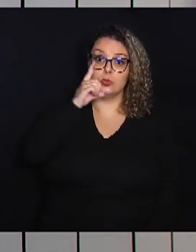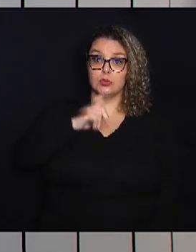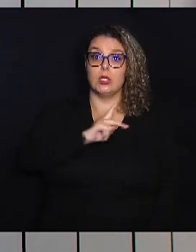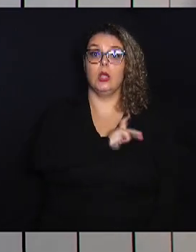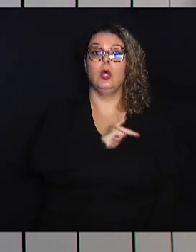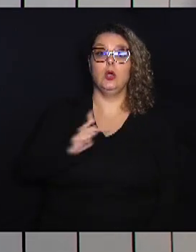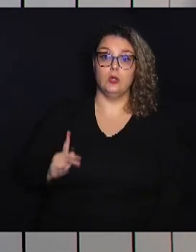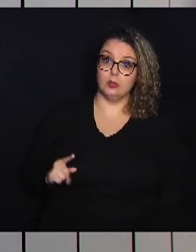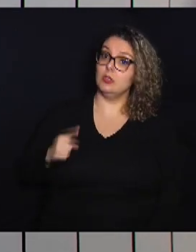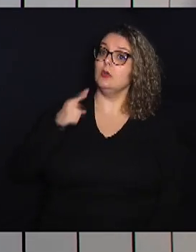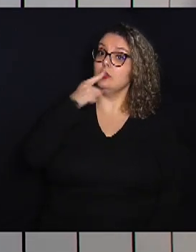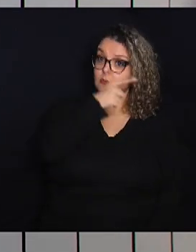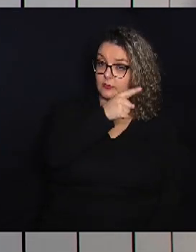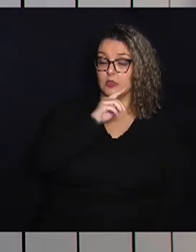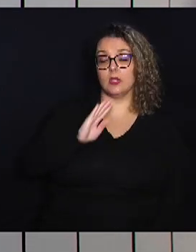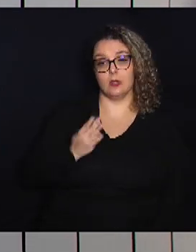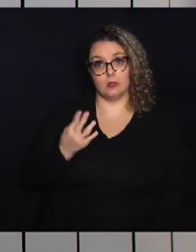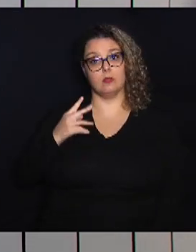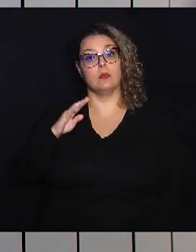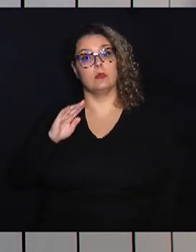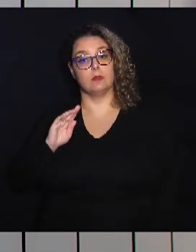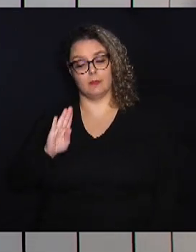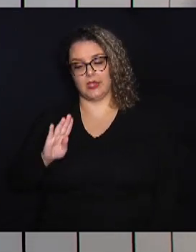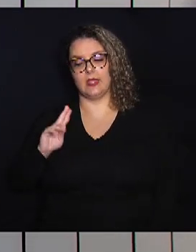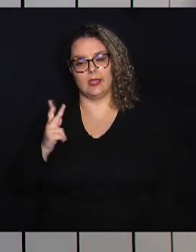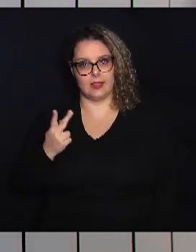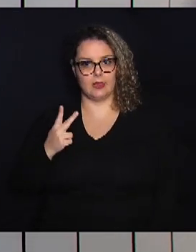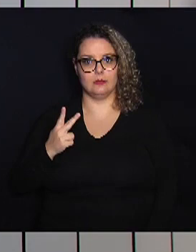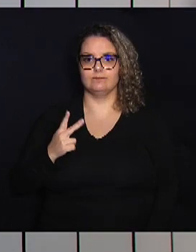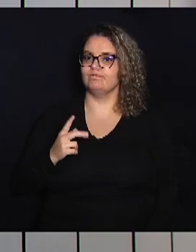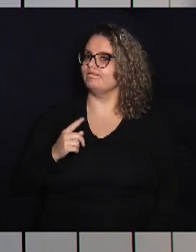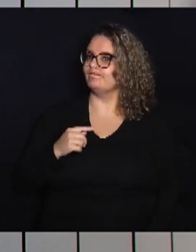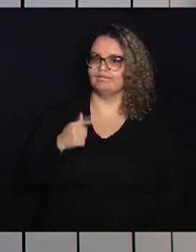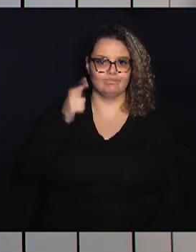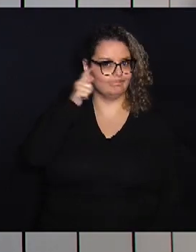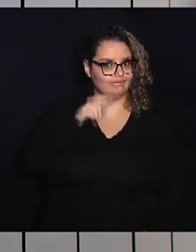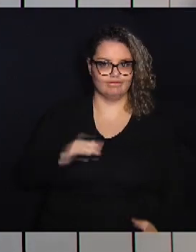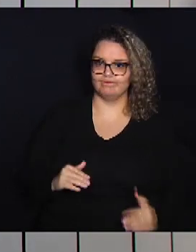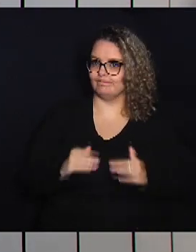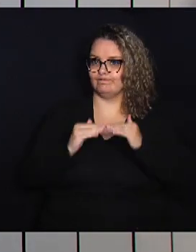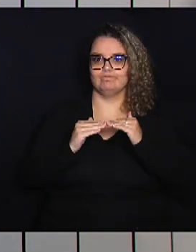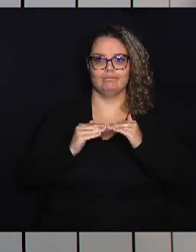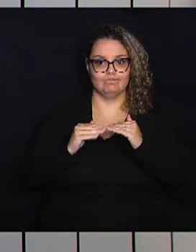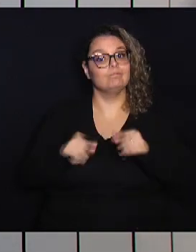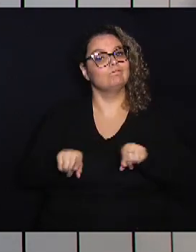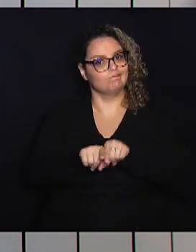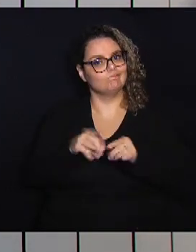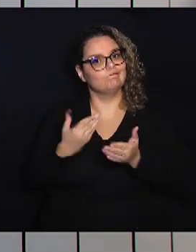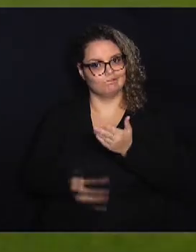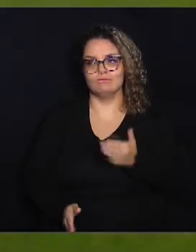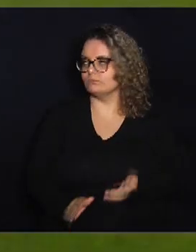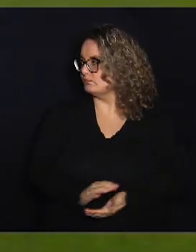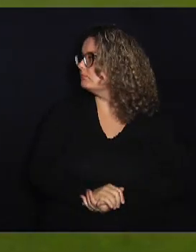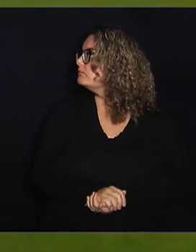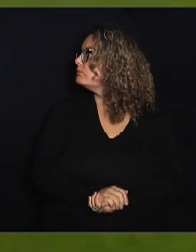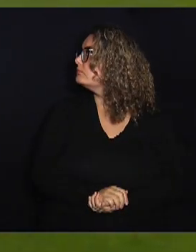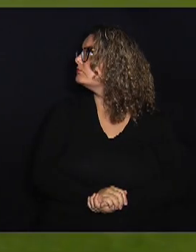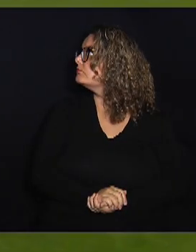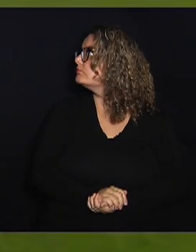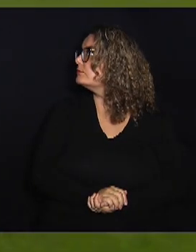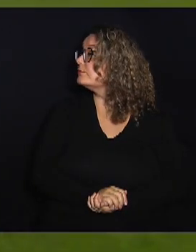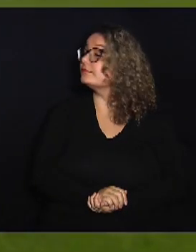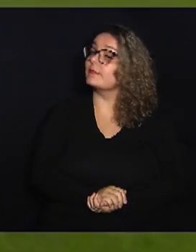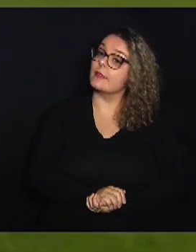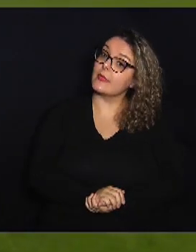Preta foi a Belo Horizonte e não foi párea para o América Mineiro, viu? Também saiu com a derrota. O